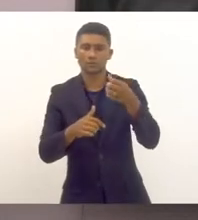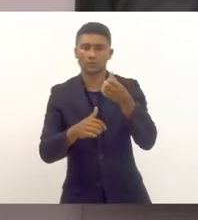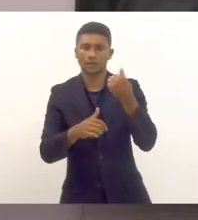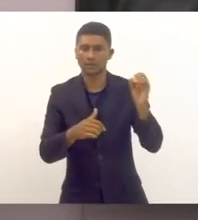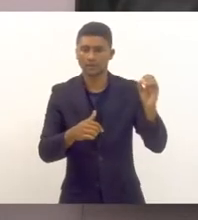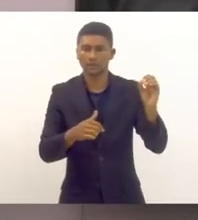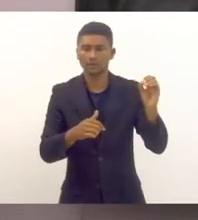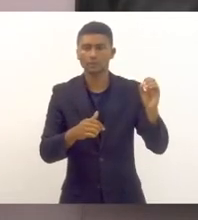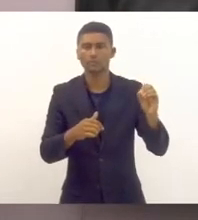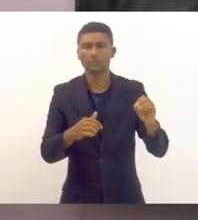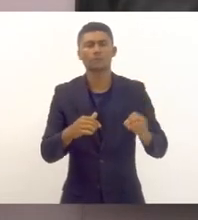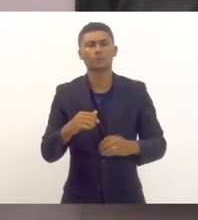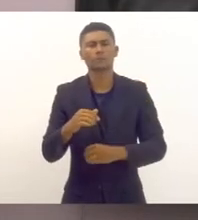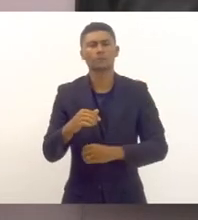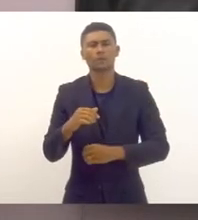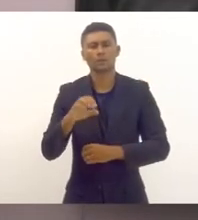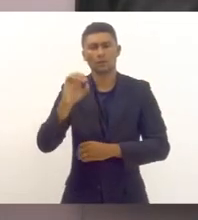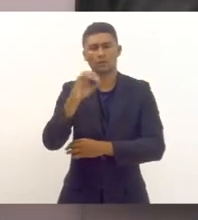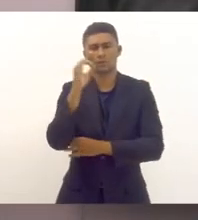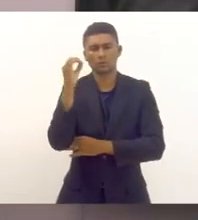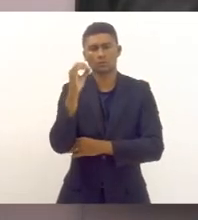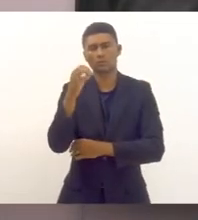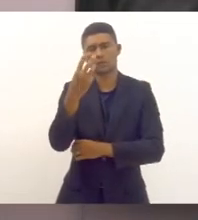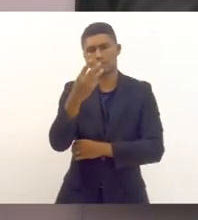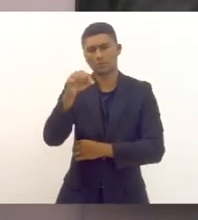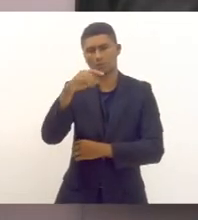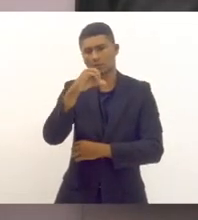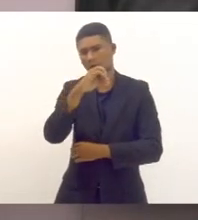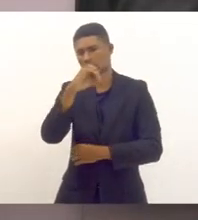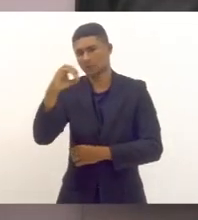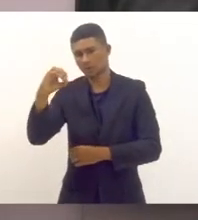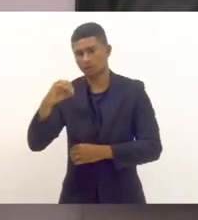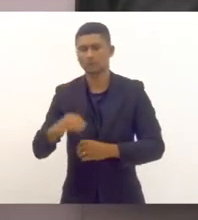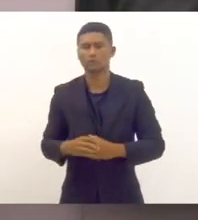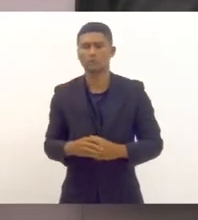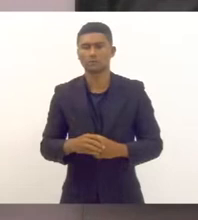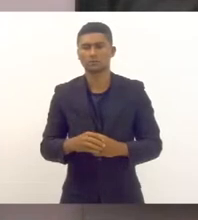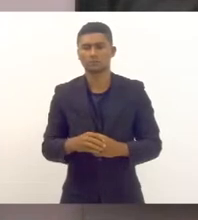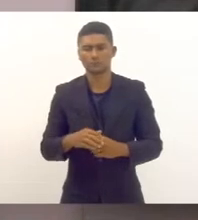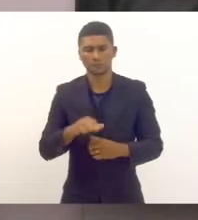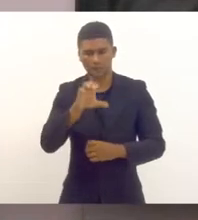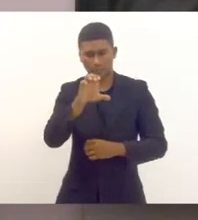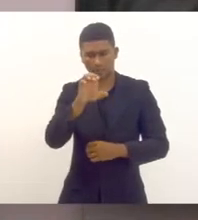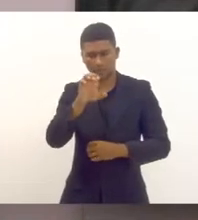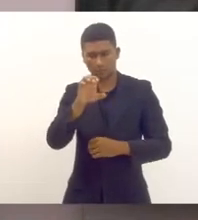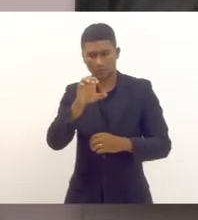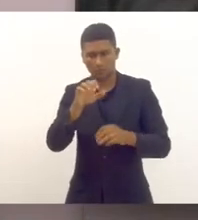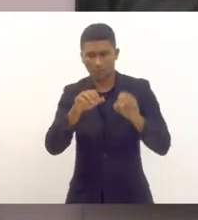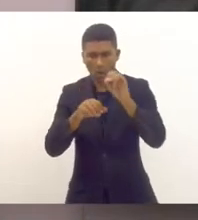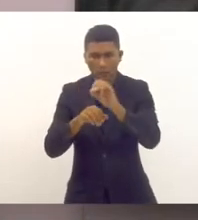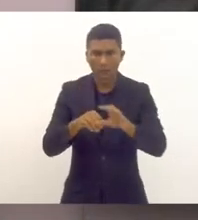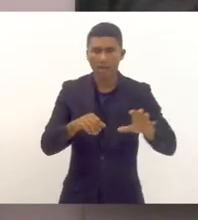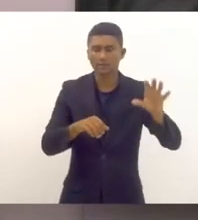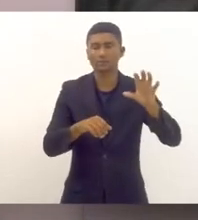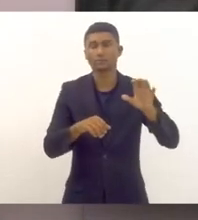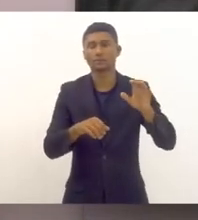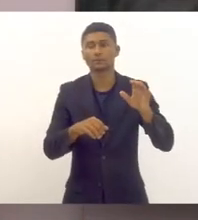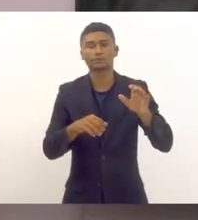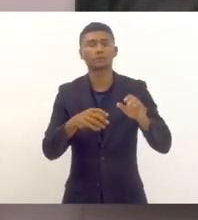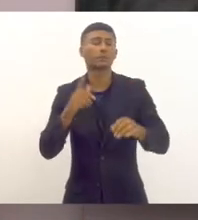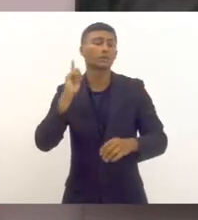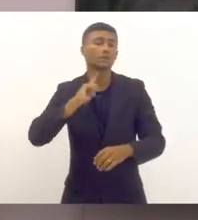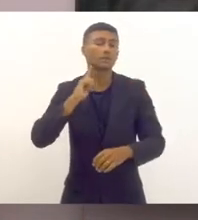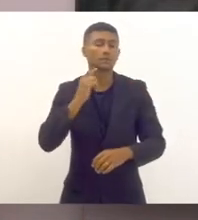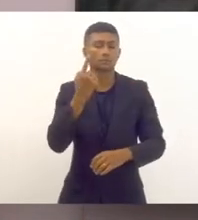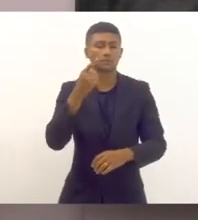Sul, 3.900, Centro-Oeste, 5.400, tá? Para você ter uma ideia, Minas,